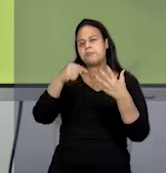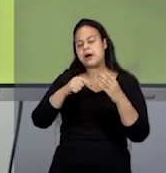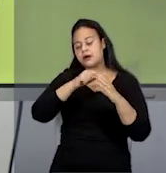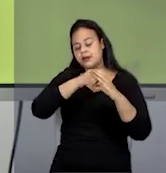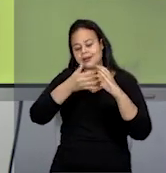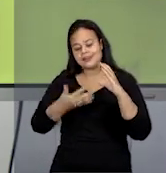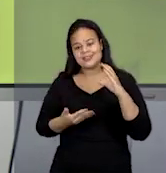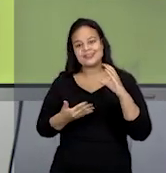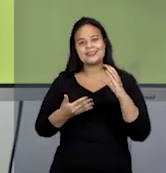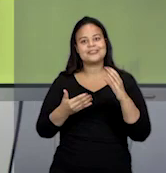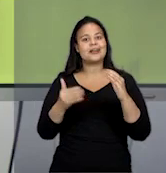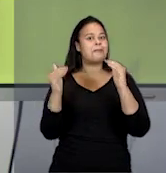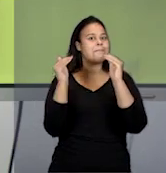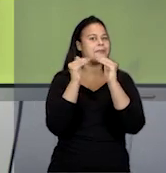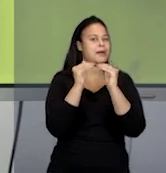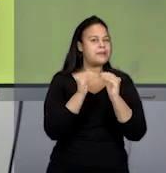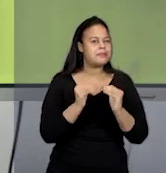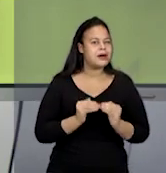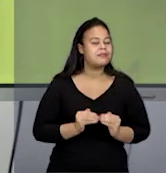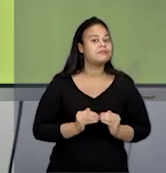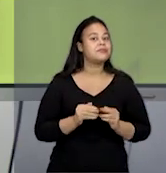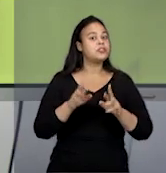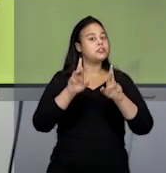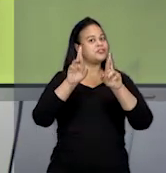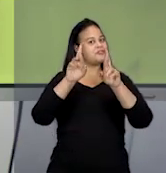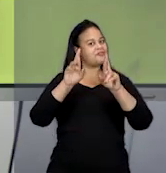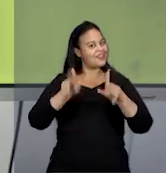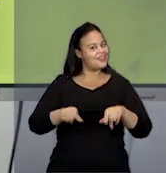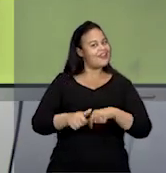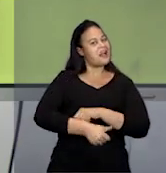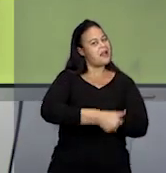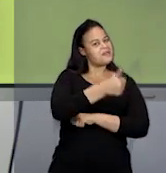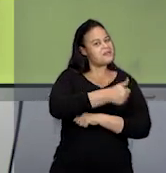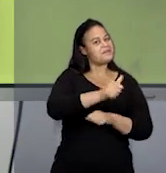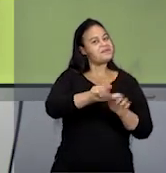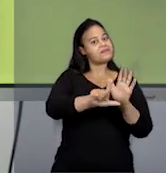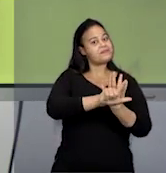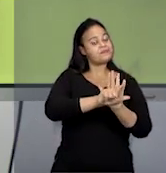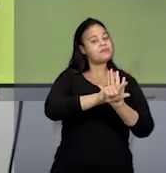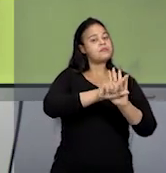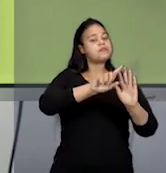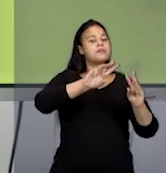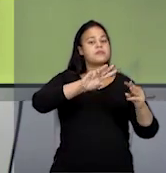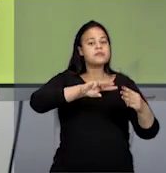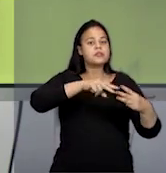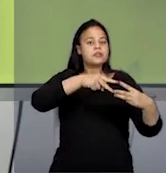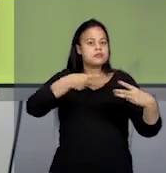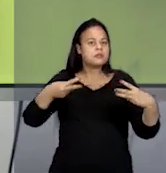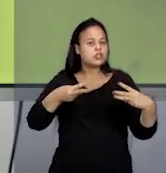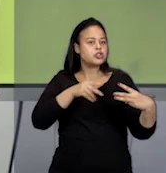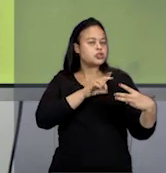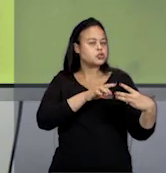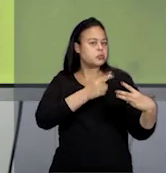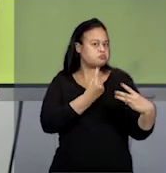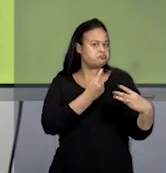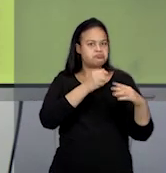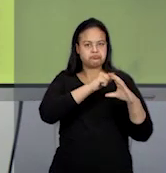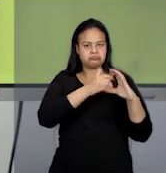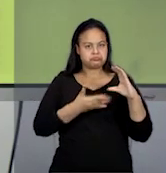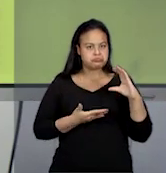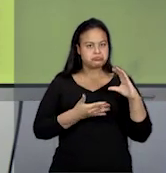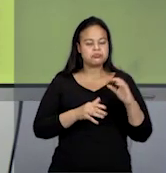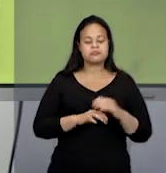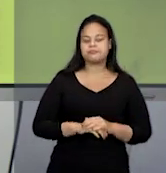tempo. Diferente aí da primeira lei de Mendel, que trata apenas de uma característica.